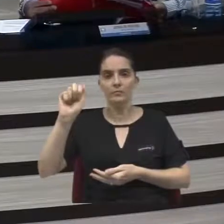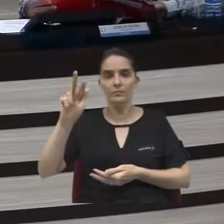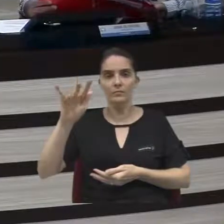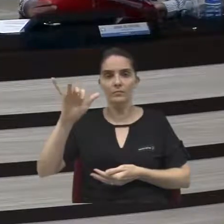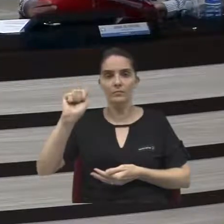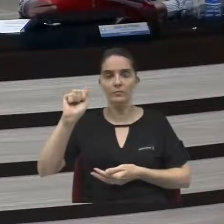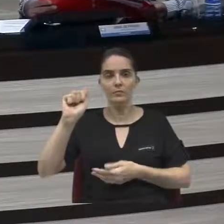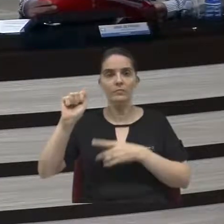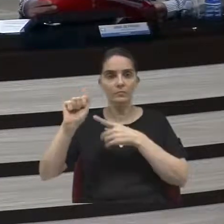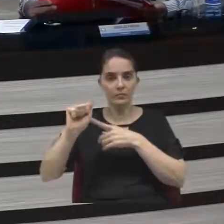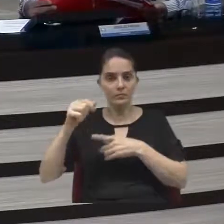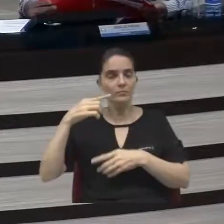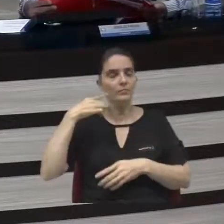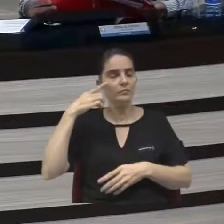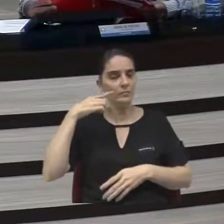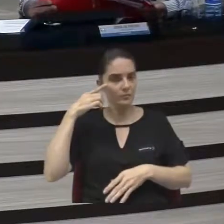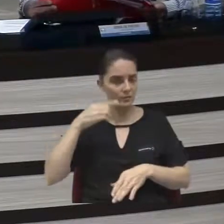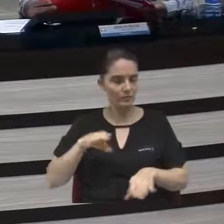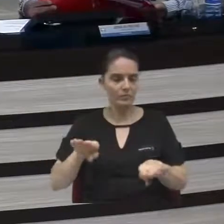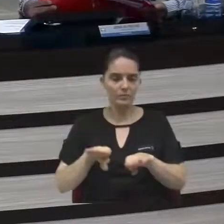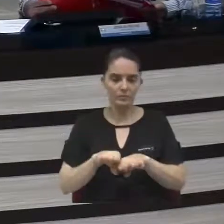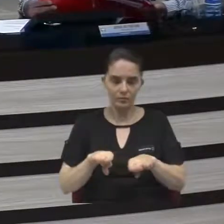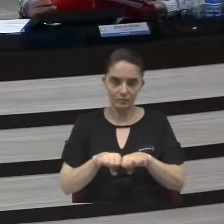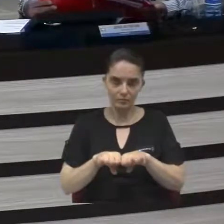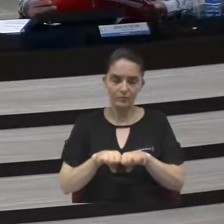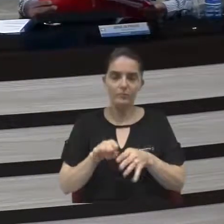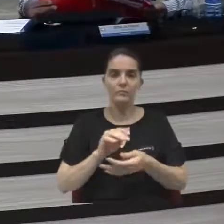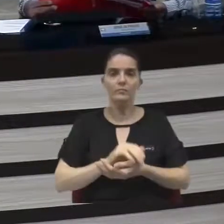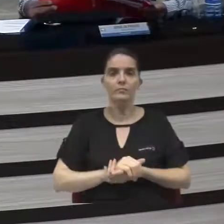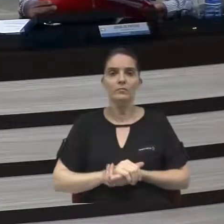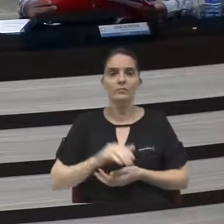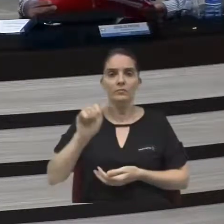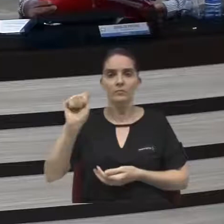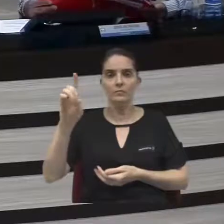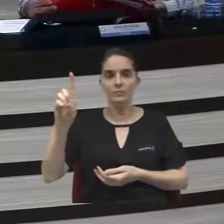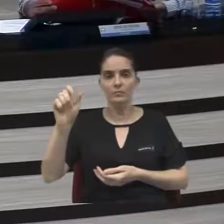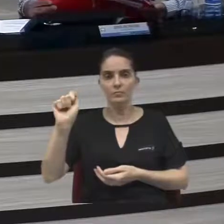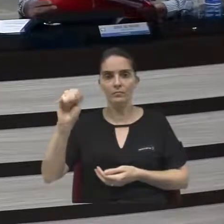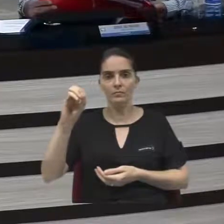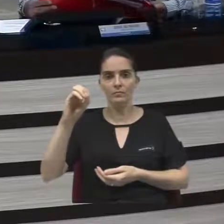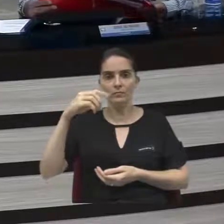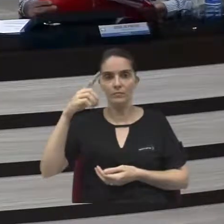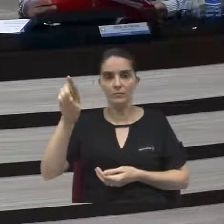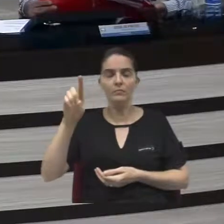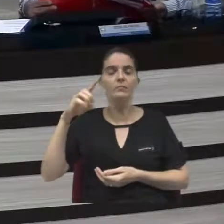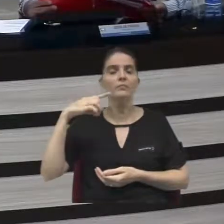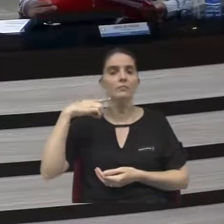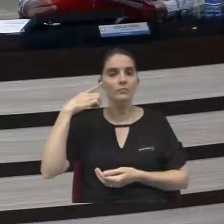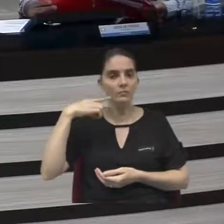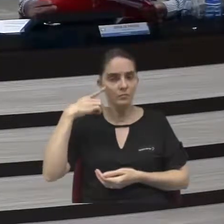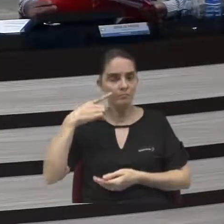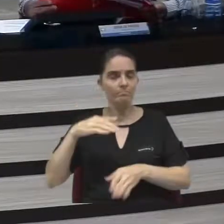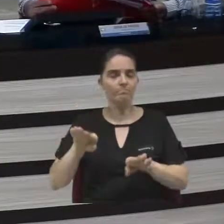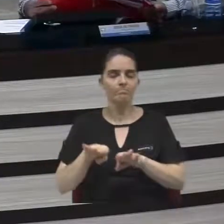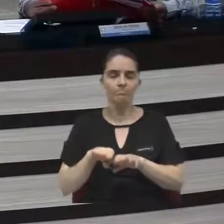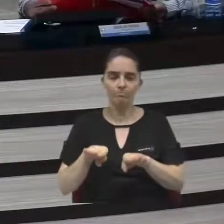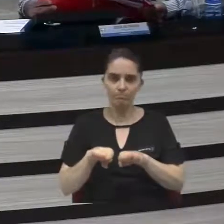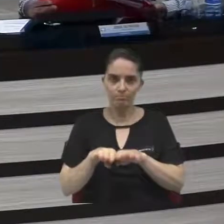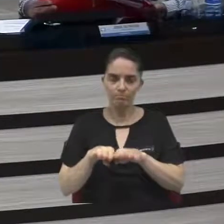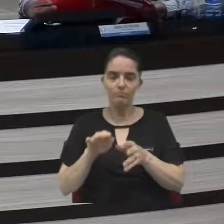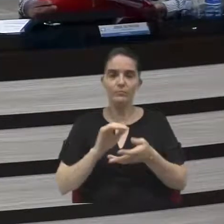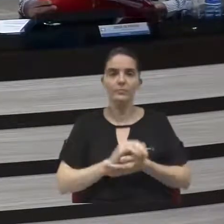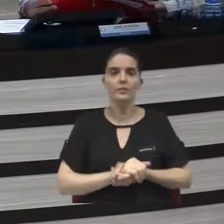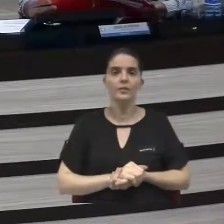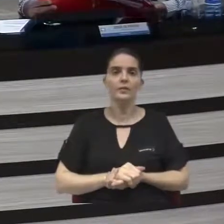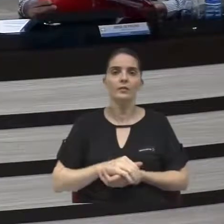Pavarelli, OAB São Paulo 137.989, Adão de Jesus Vital, OAB São Paulo, número